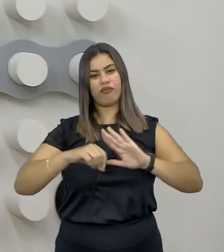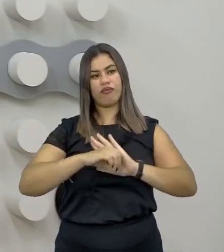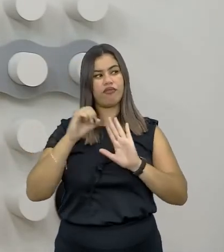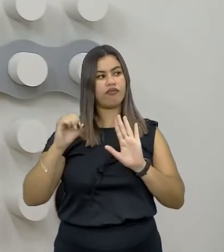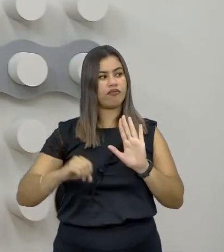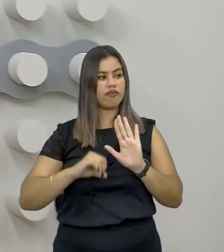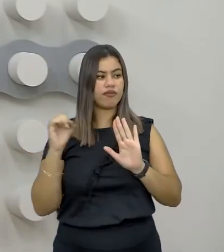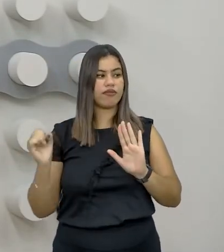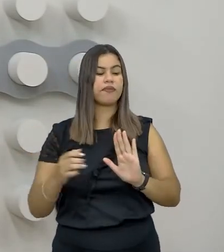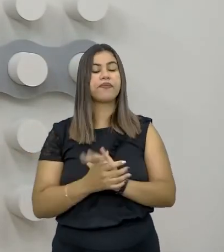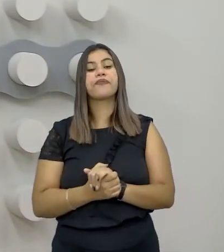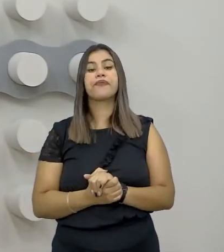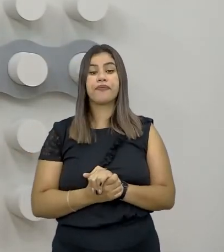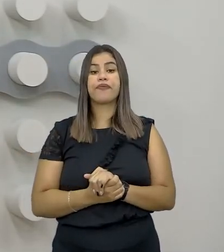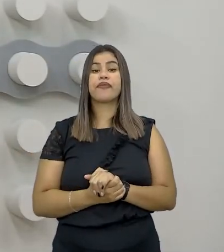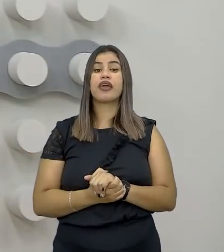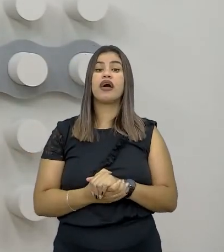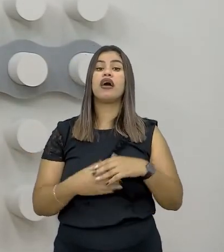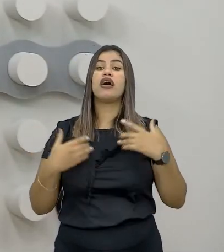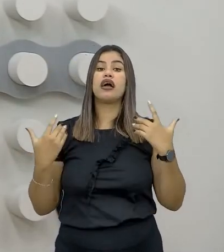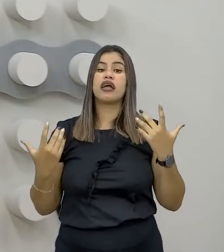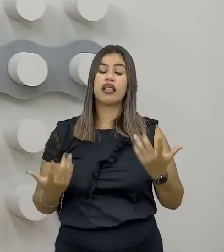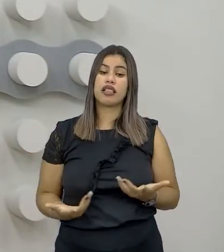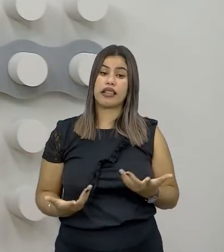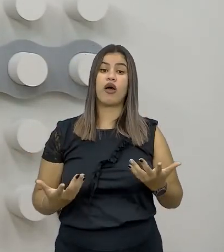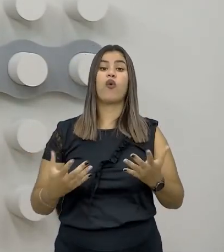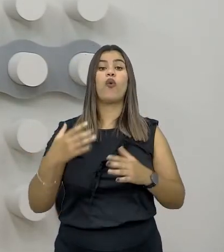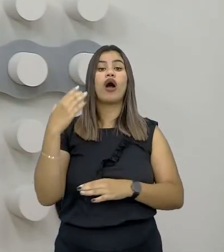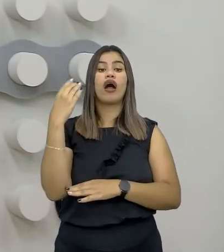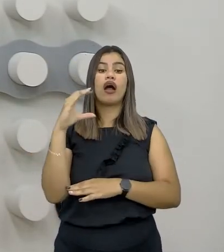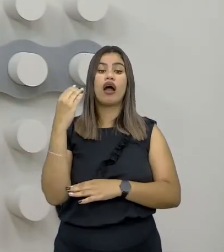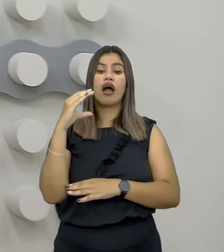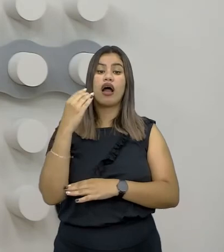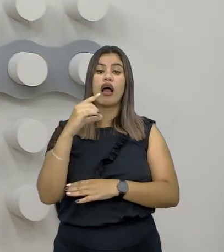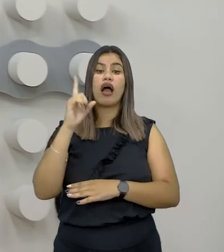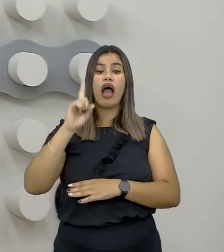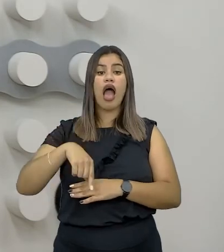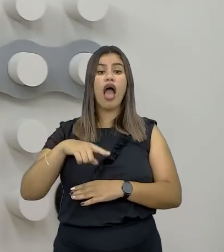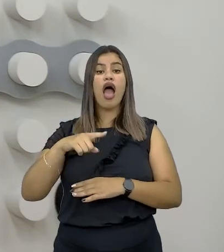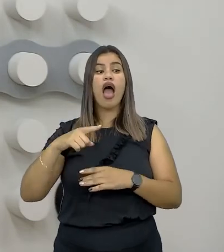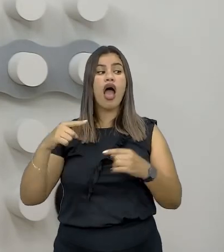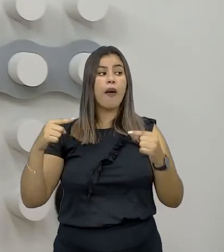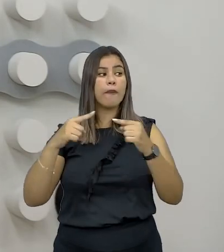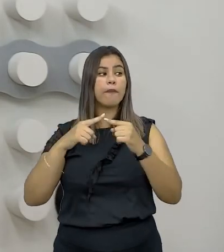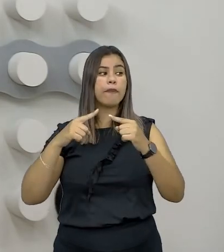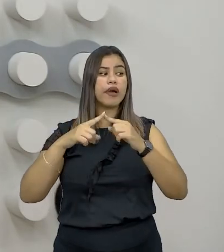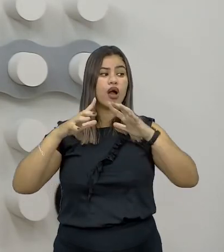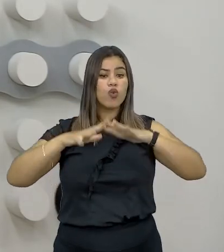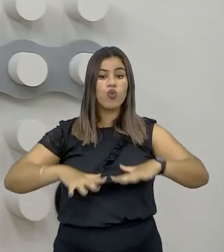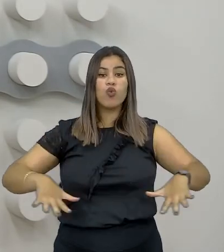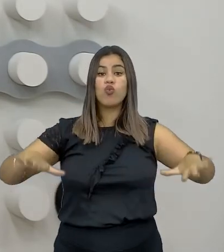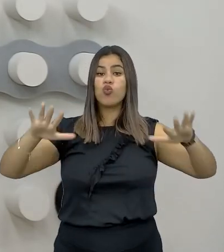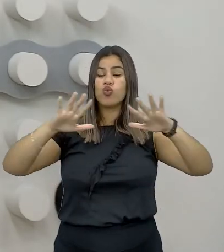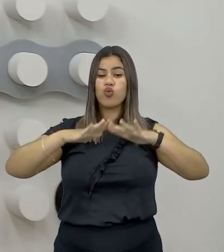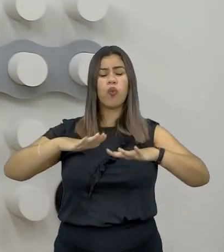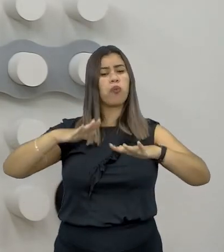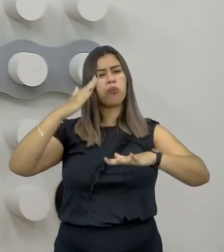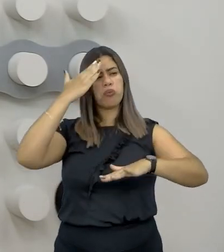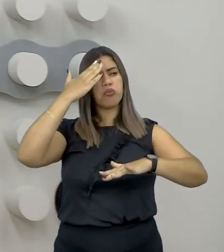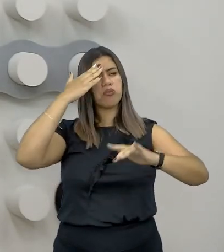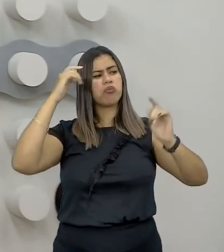essas disciplinas, né? Então, a ciência é algo que é um fator, um denominador comum a todos, tá?